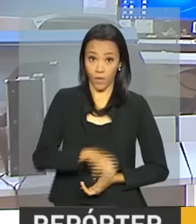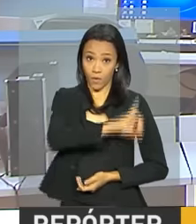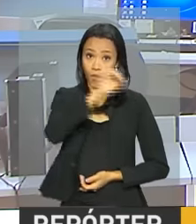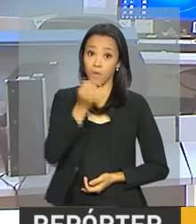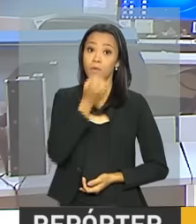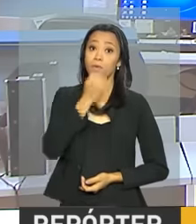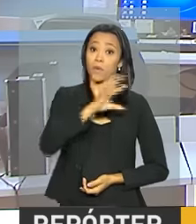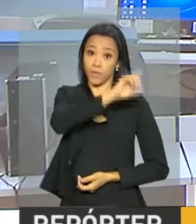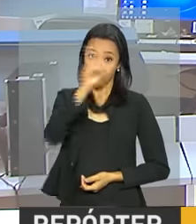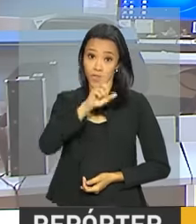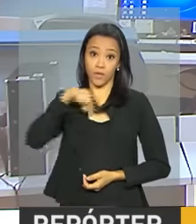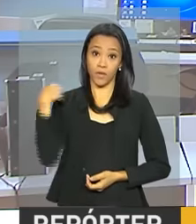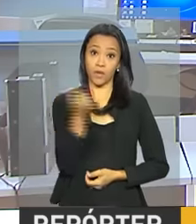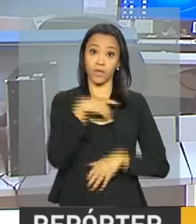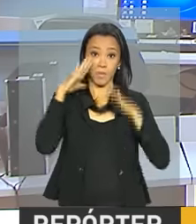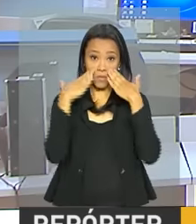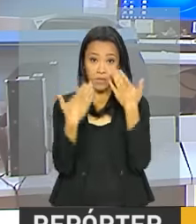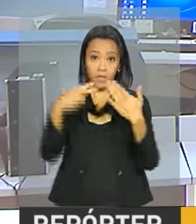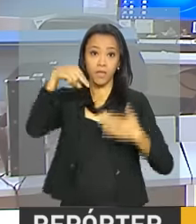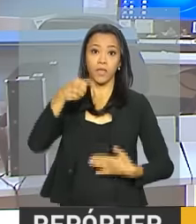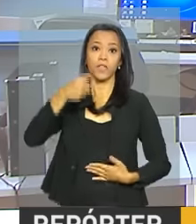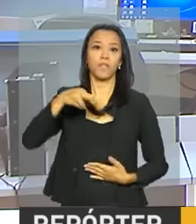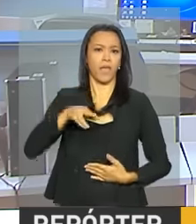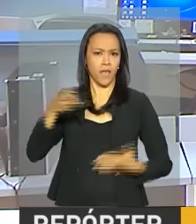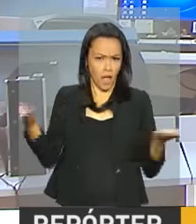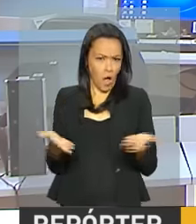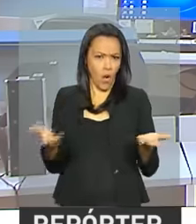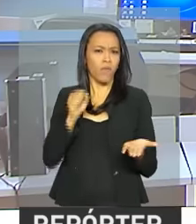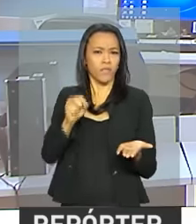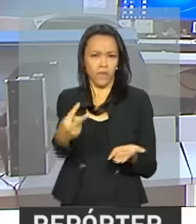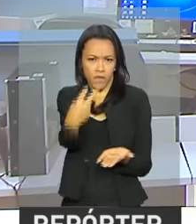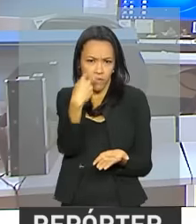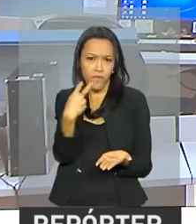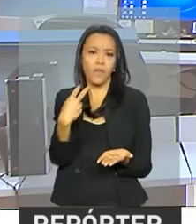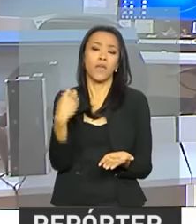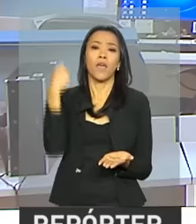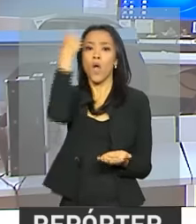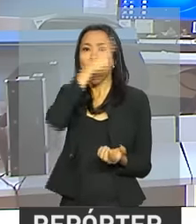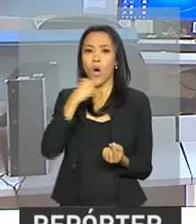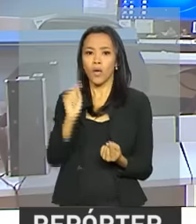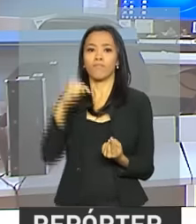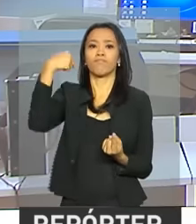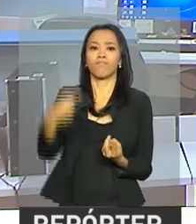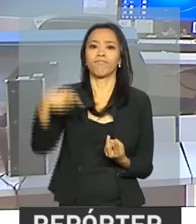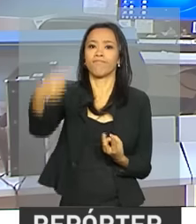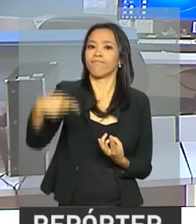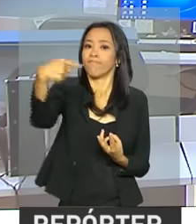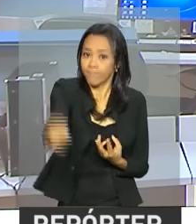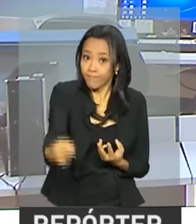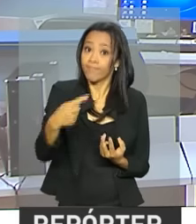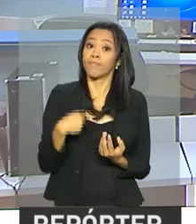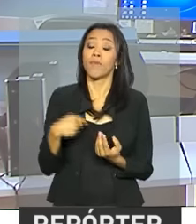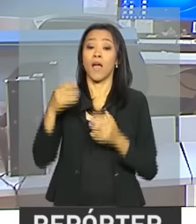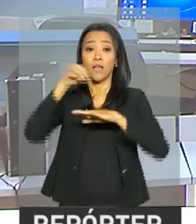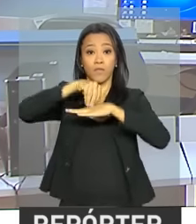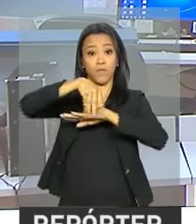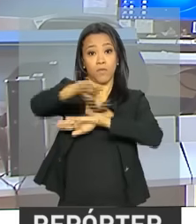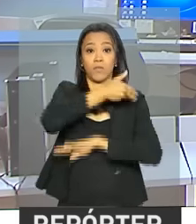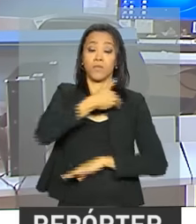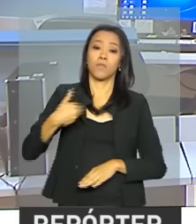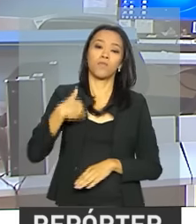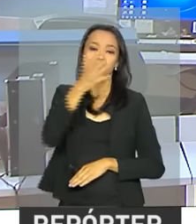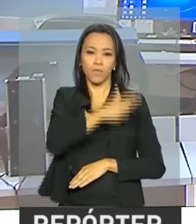Olá bom dia estamos no ar com repórter NBR e a partir de agora você acompanha de hora em hora as notícias do Governo Federal desta